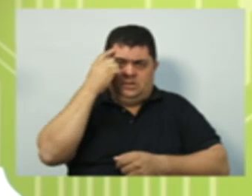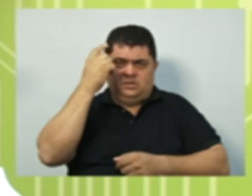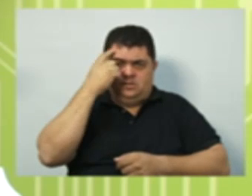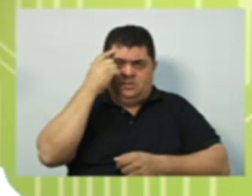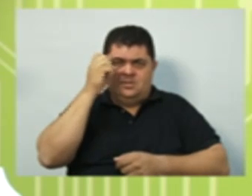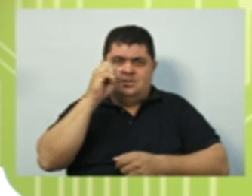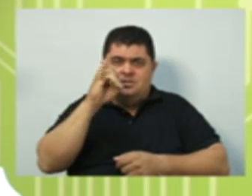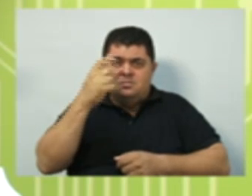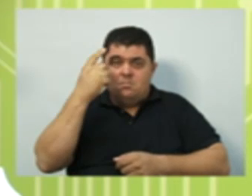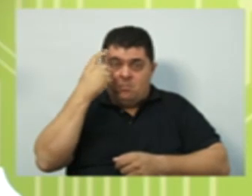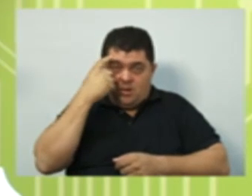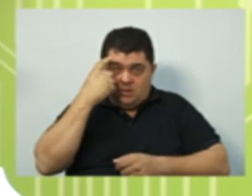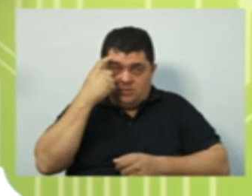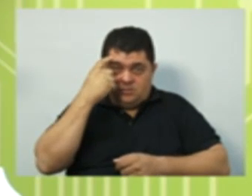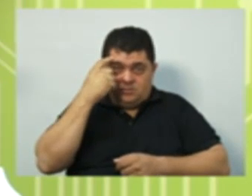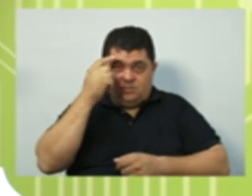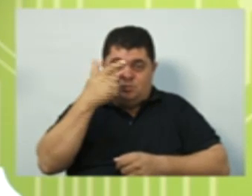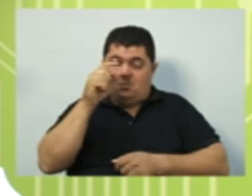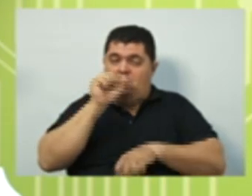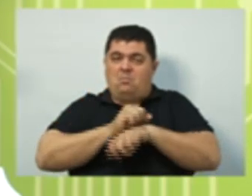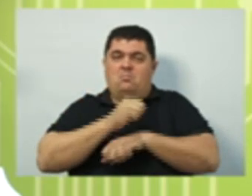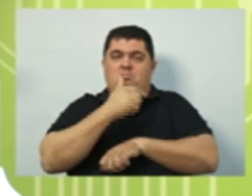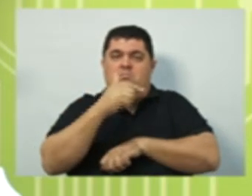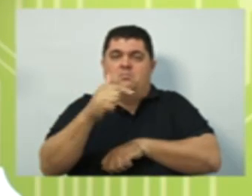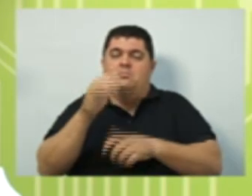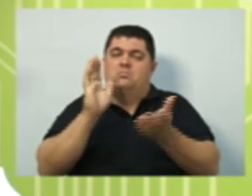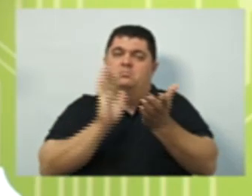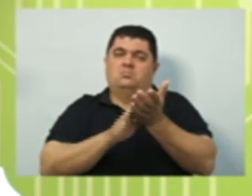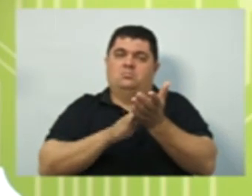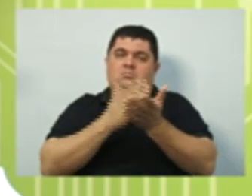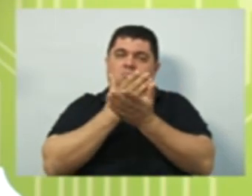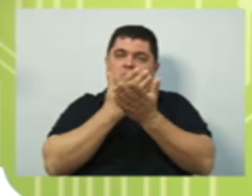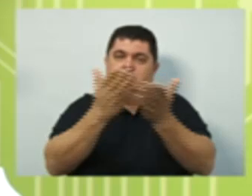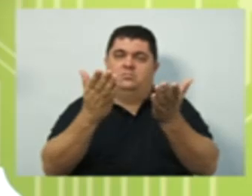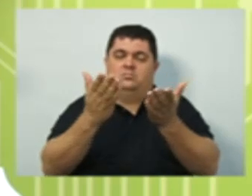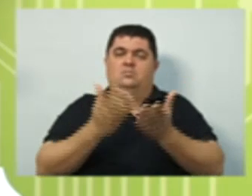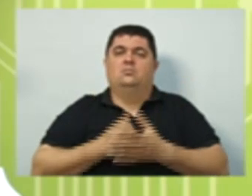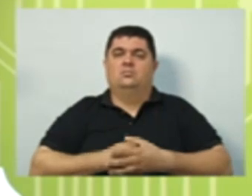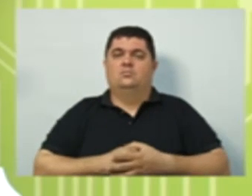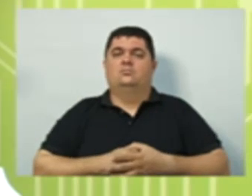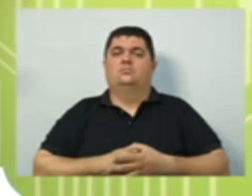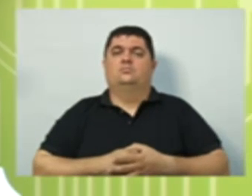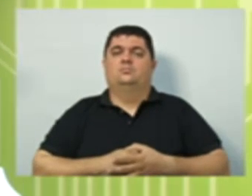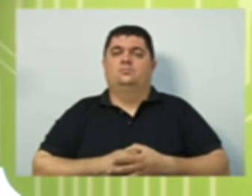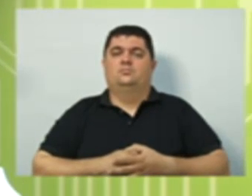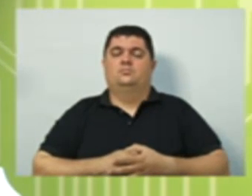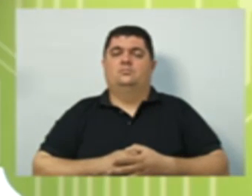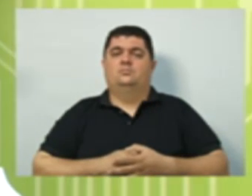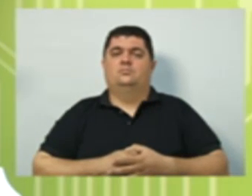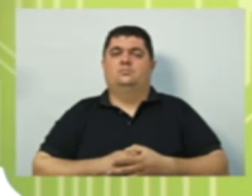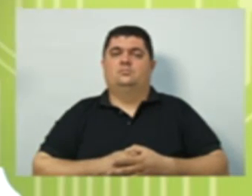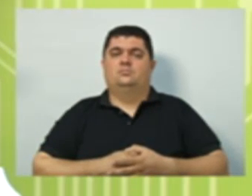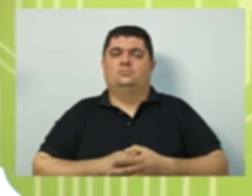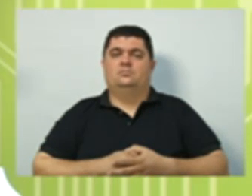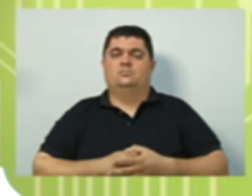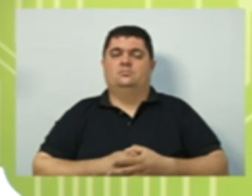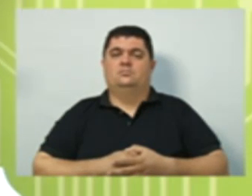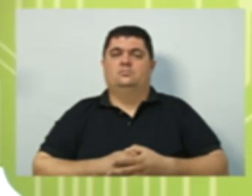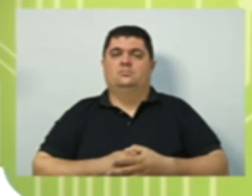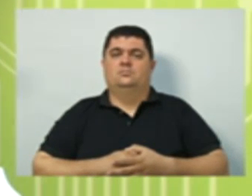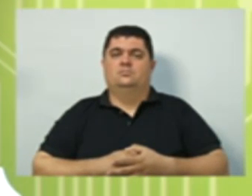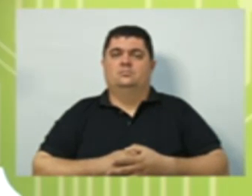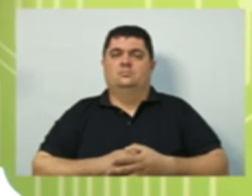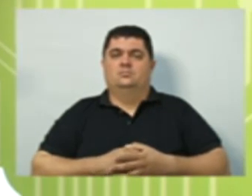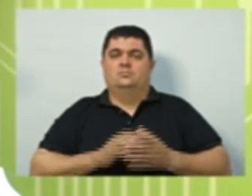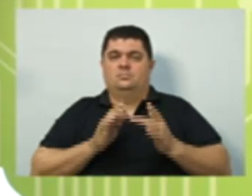Quem pensa não fica parado. Parabéns para vocês. Em sintonia com o